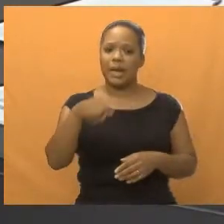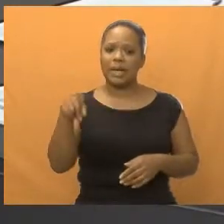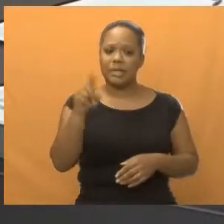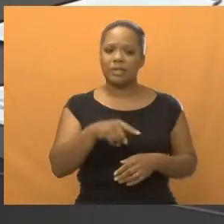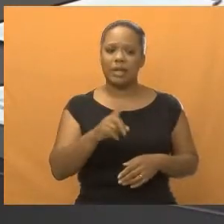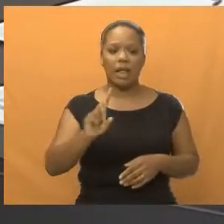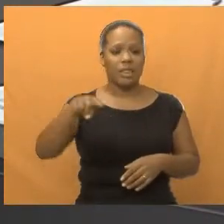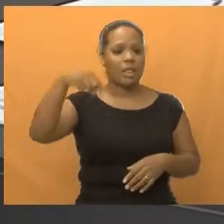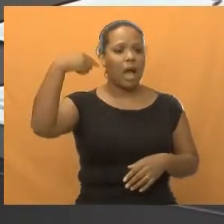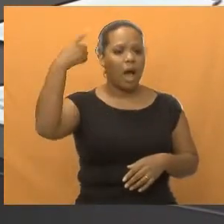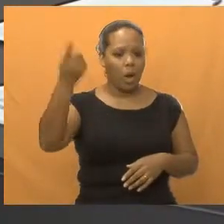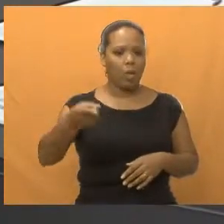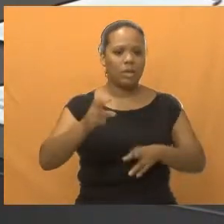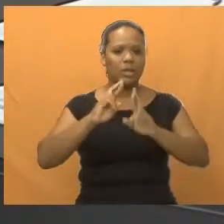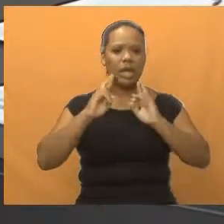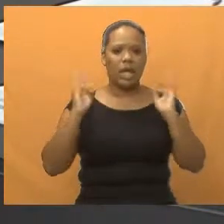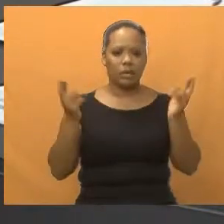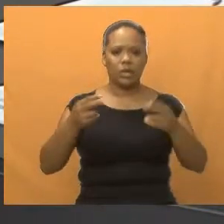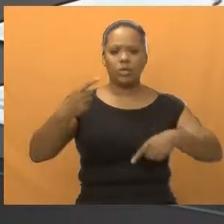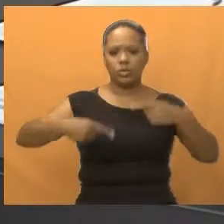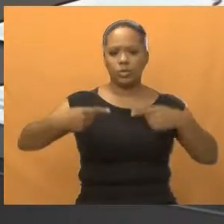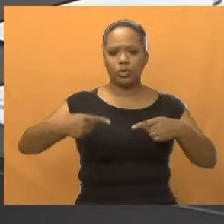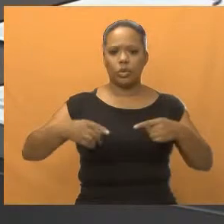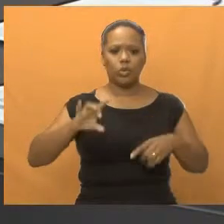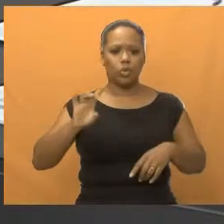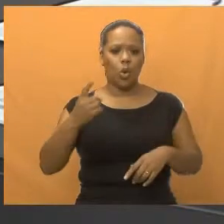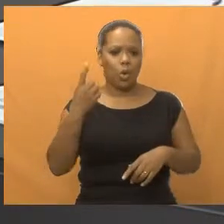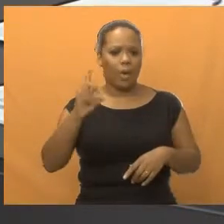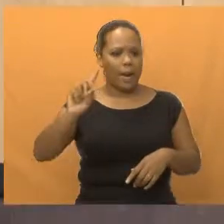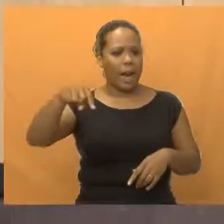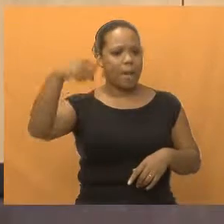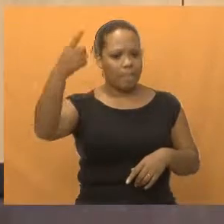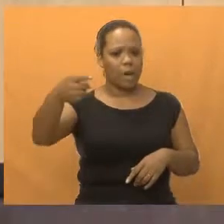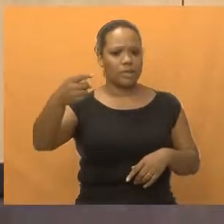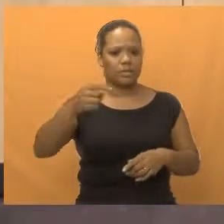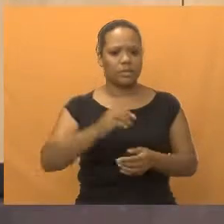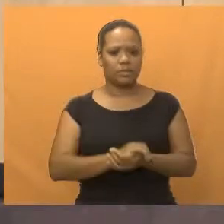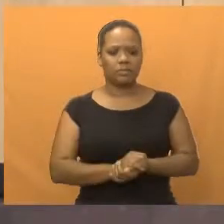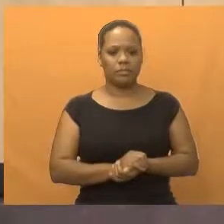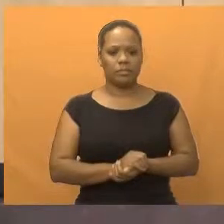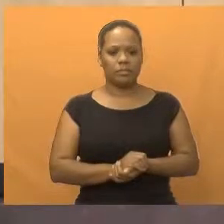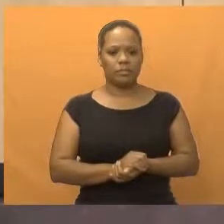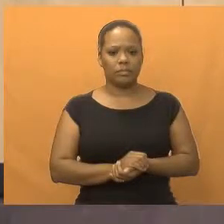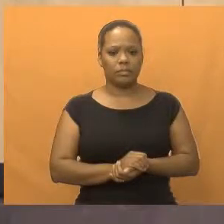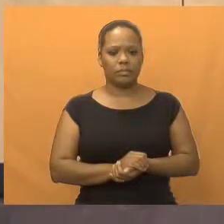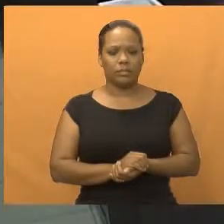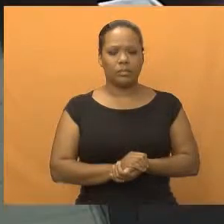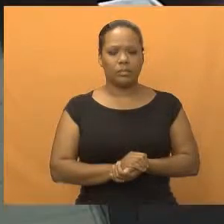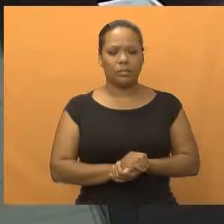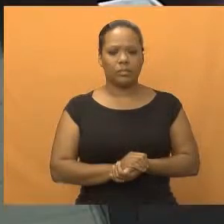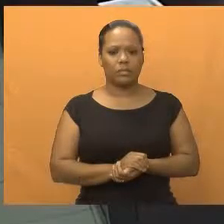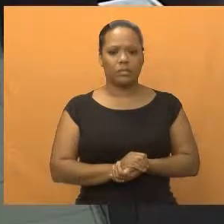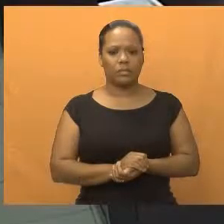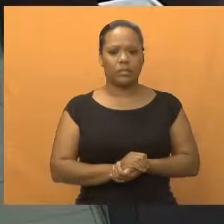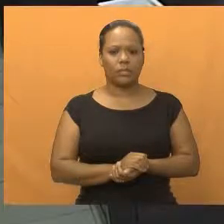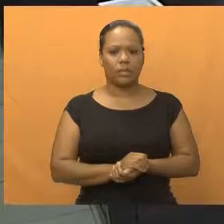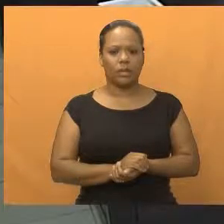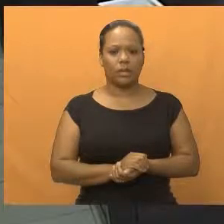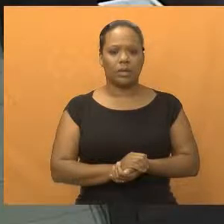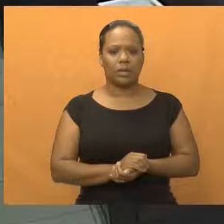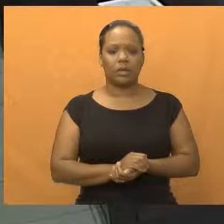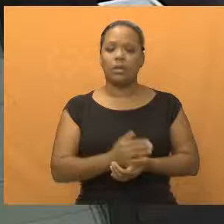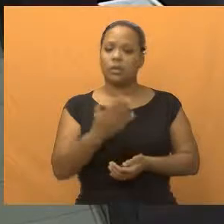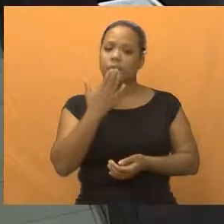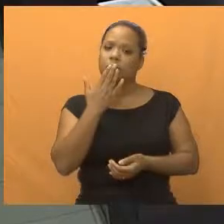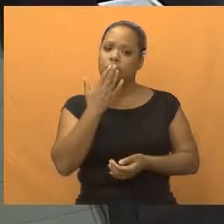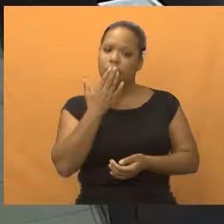sessão para que a gente pudesse discutir melhor uma sessão seria próximo é na verdade a falou junto de colos manhã falar a gente ia